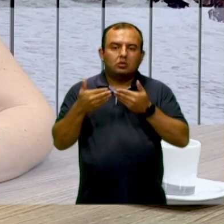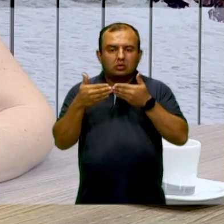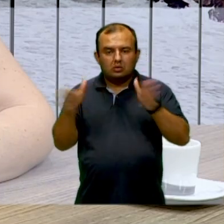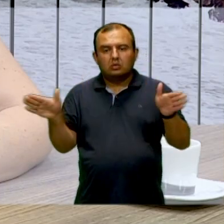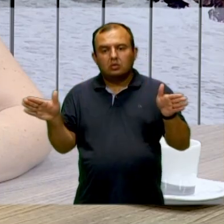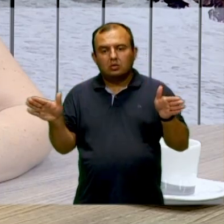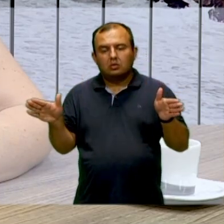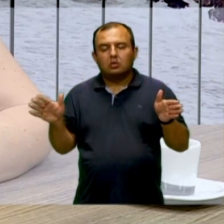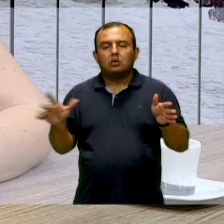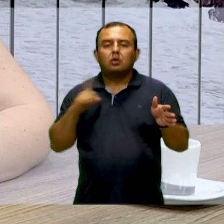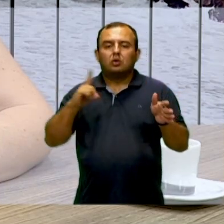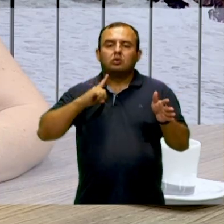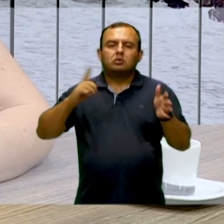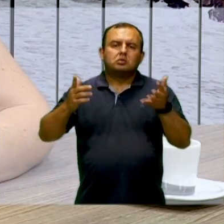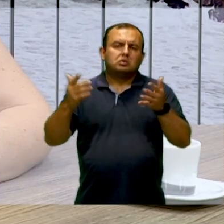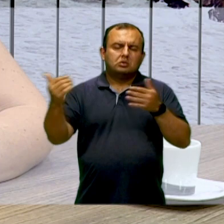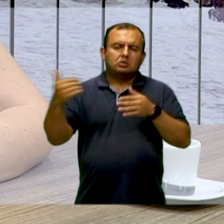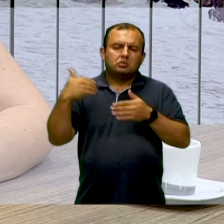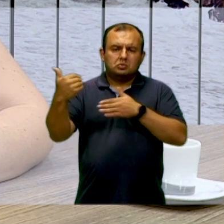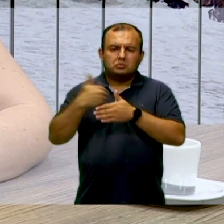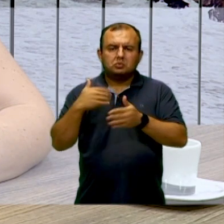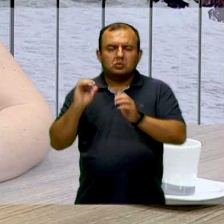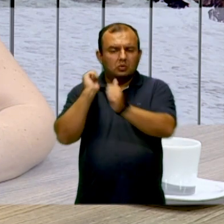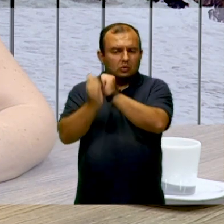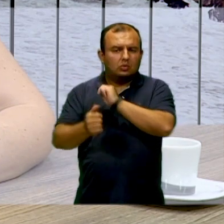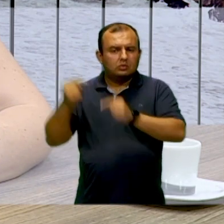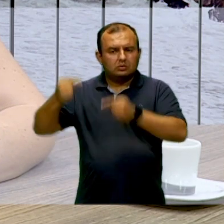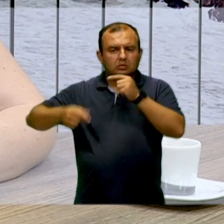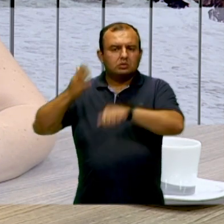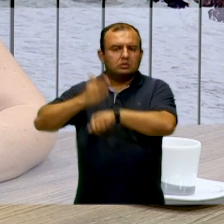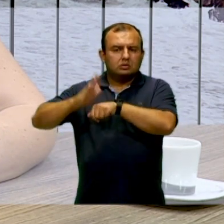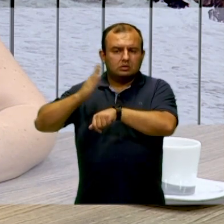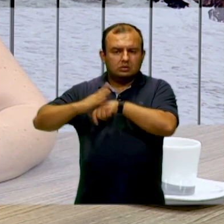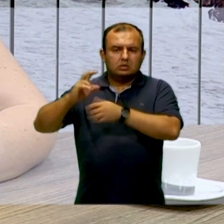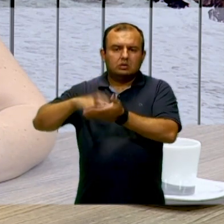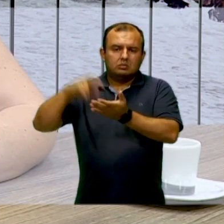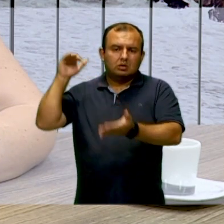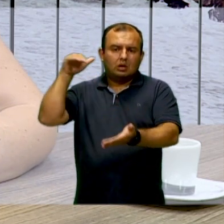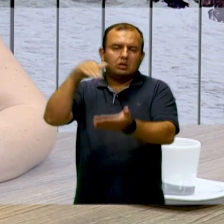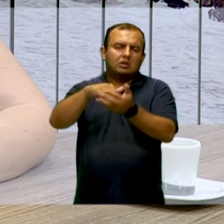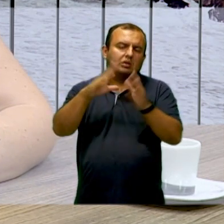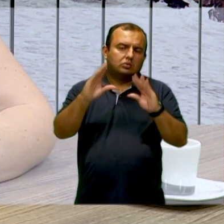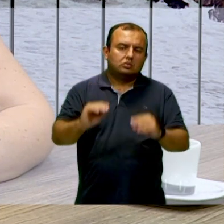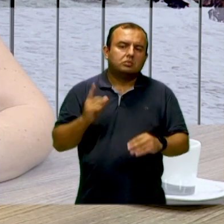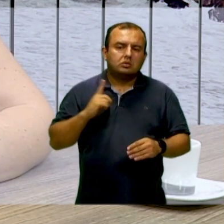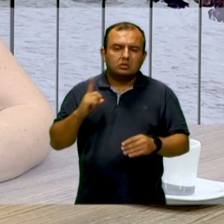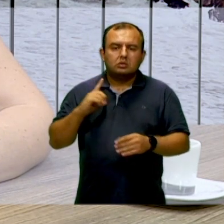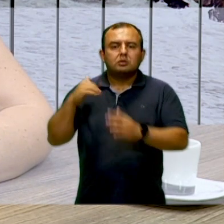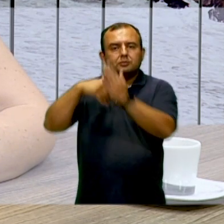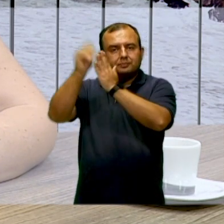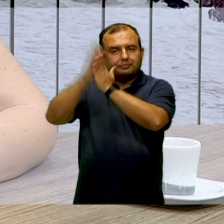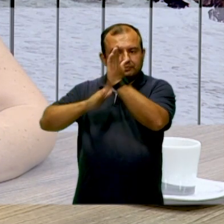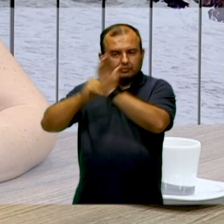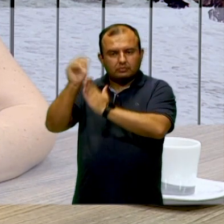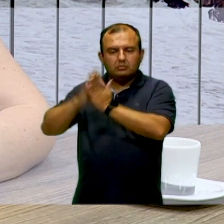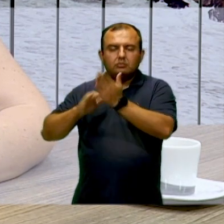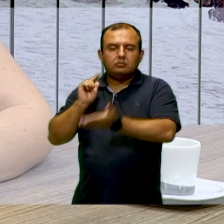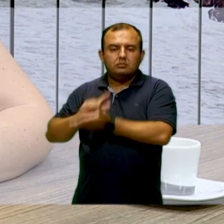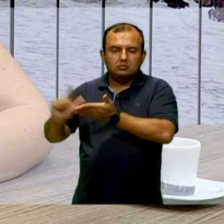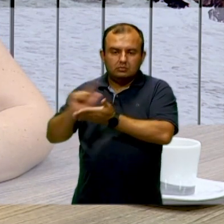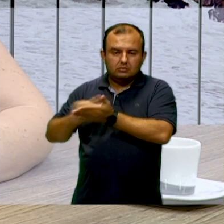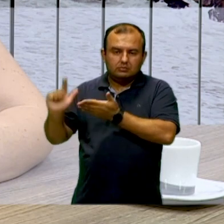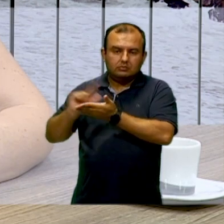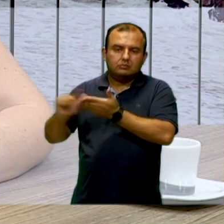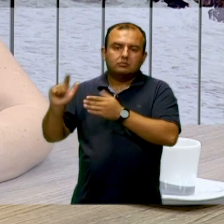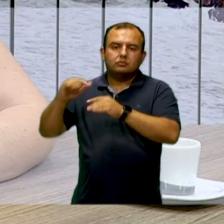aberto, começou a receber, começam os jogos ali, o pessoal treina de manhã e vai assim até a noite. Mas está recebendo pintura, limpeza, a gente